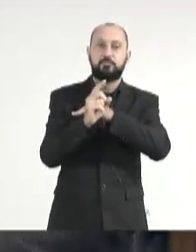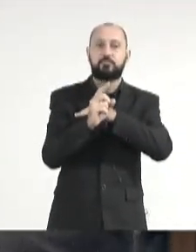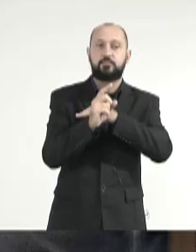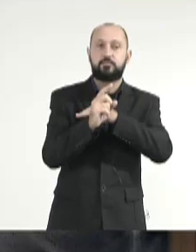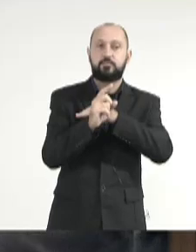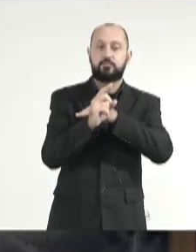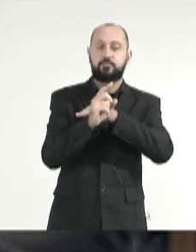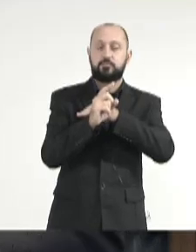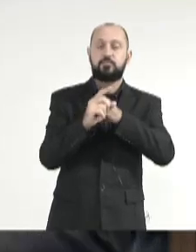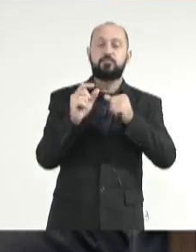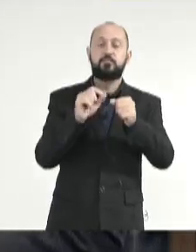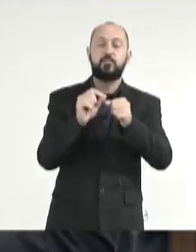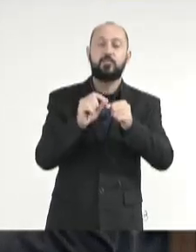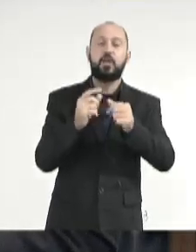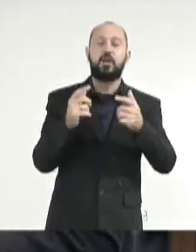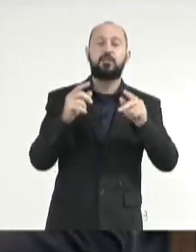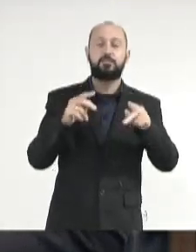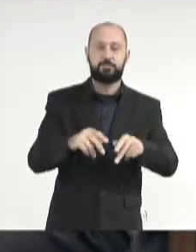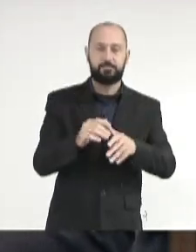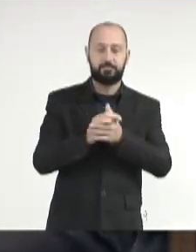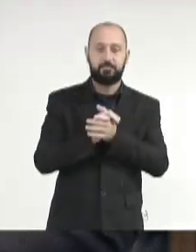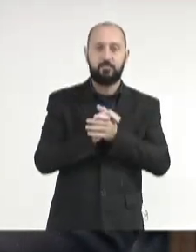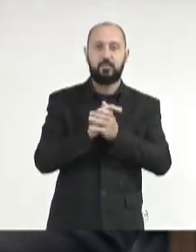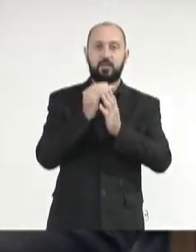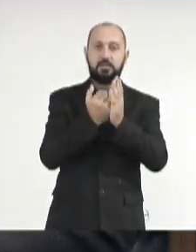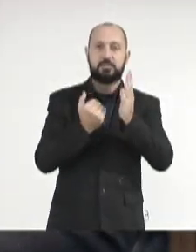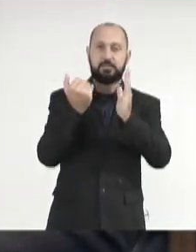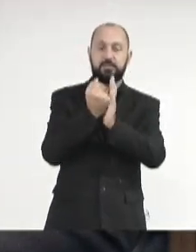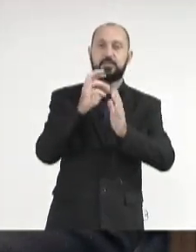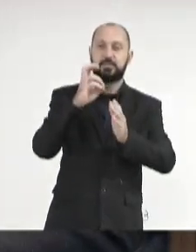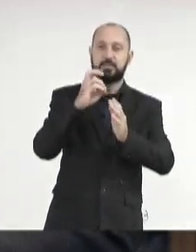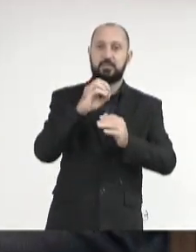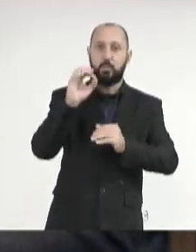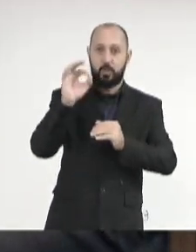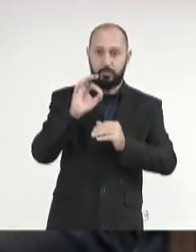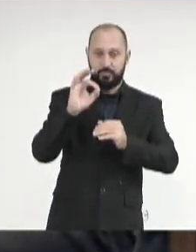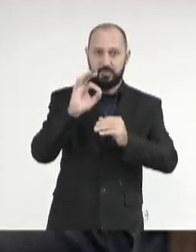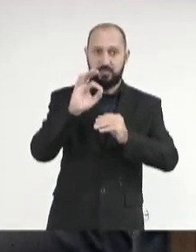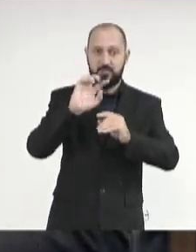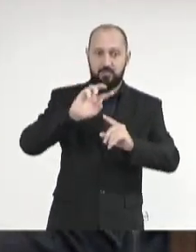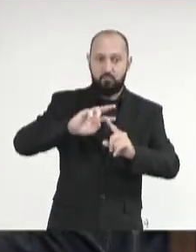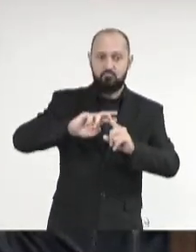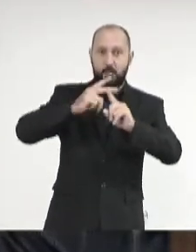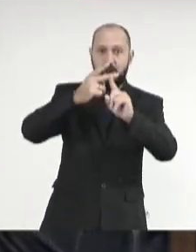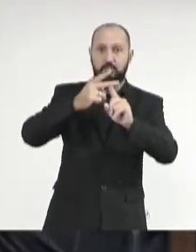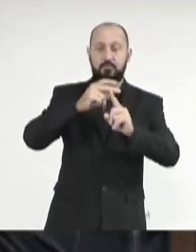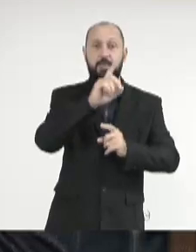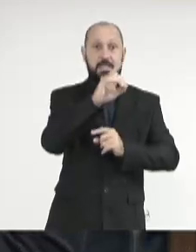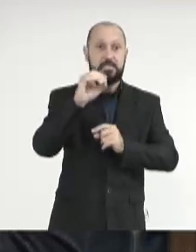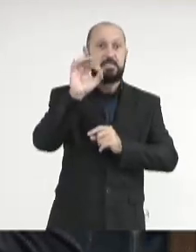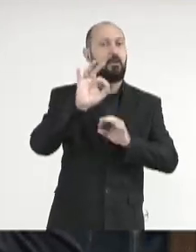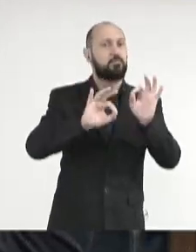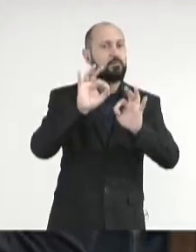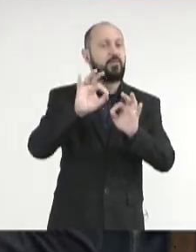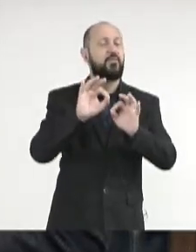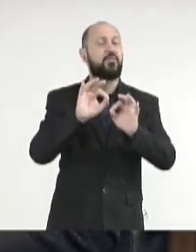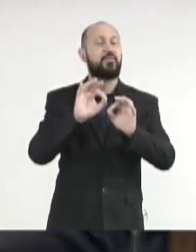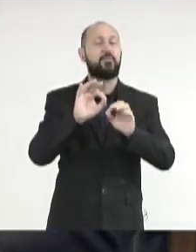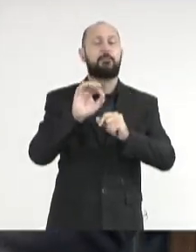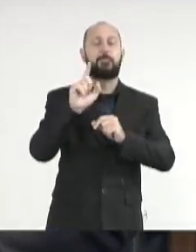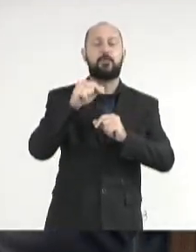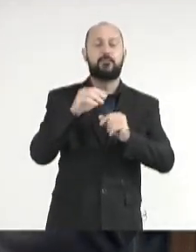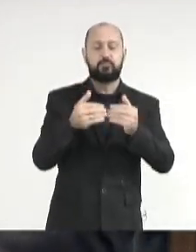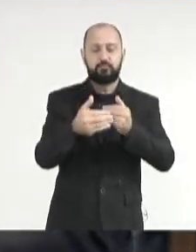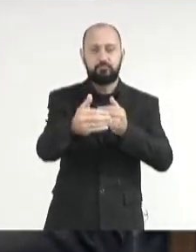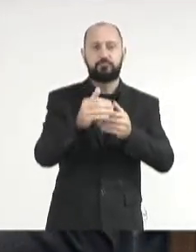presta à população. Então, esse aumento de 50% para 100%, como você explicou, é esse escalonamento que vai acontecer nos